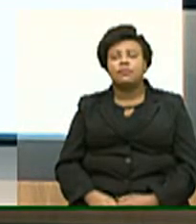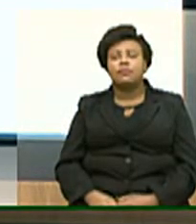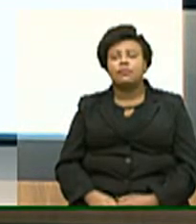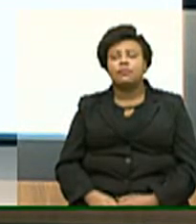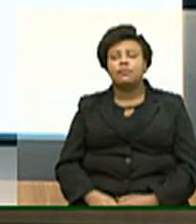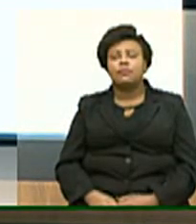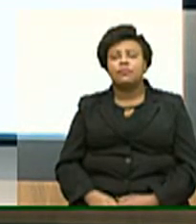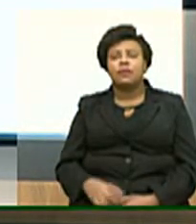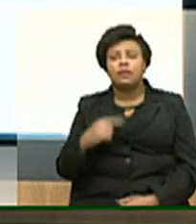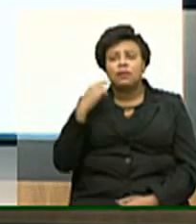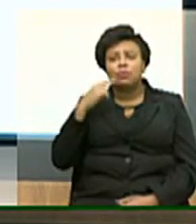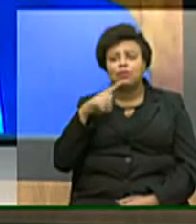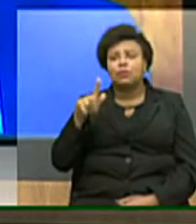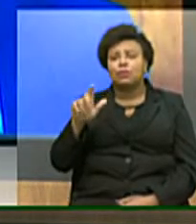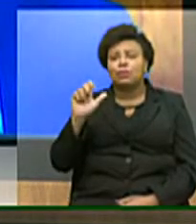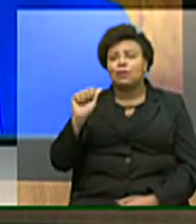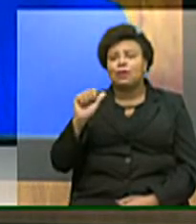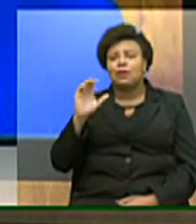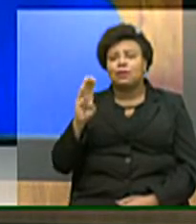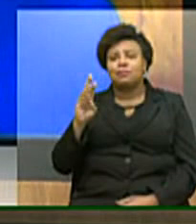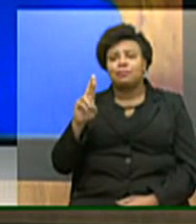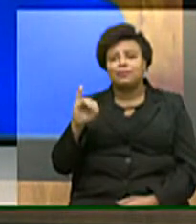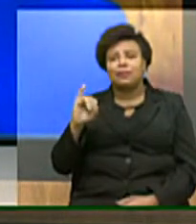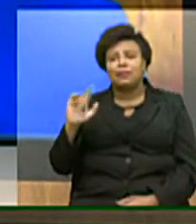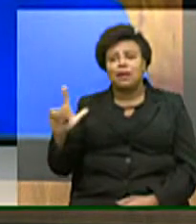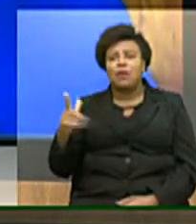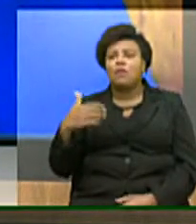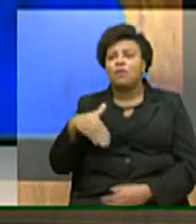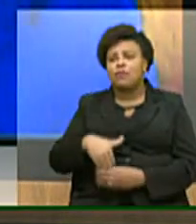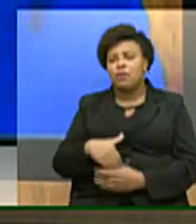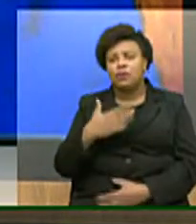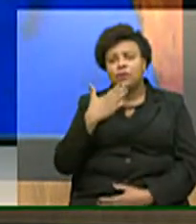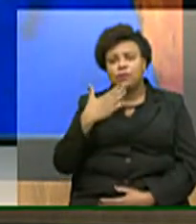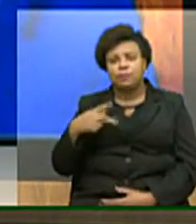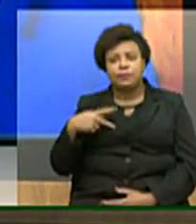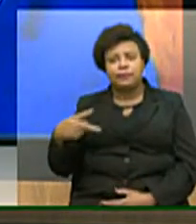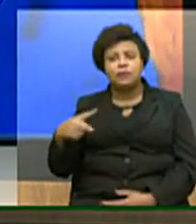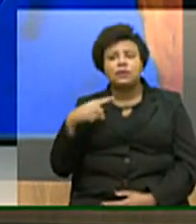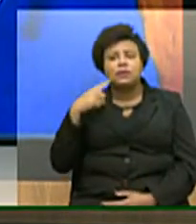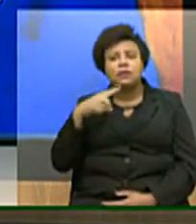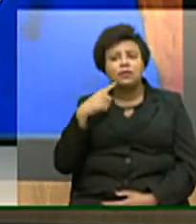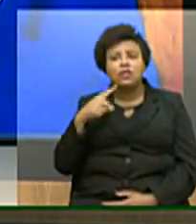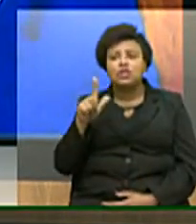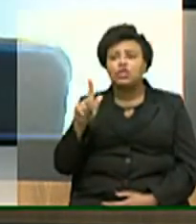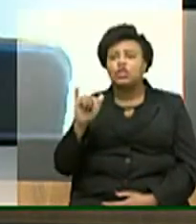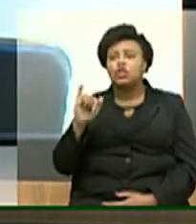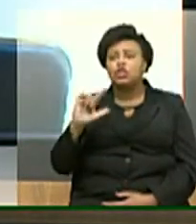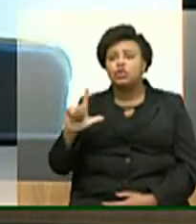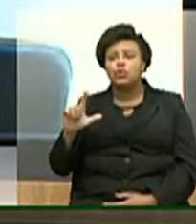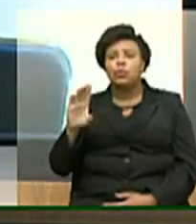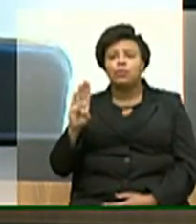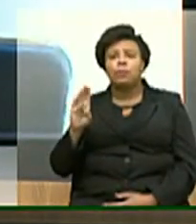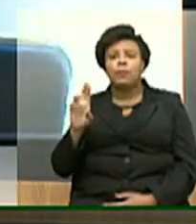Deputado Gabriel Souza. Gabriel, favorável, presidente. Deputado Gilberto